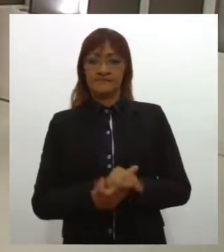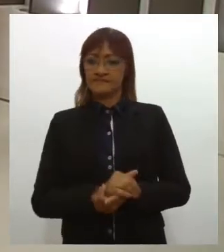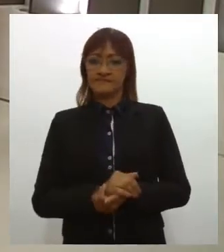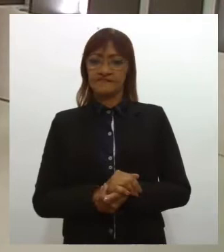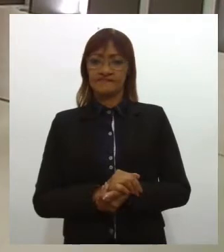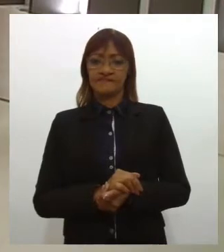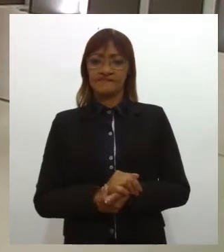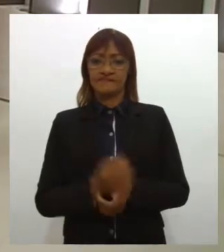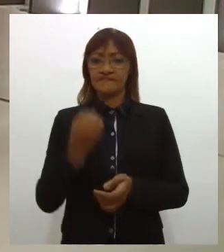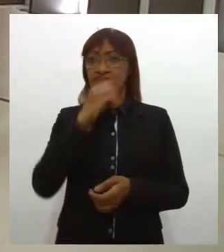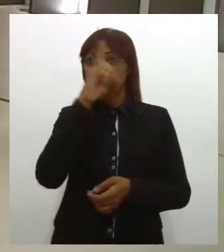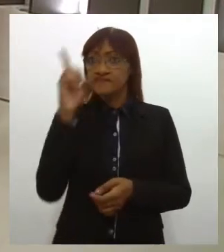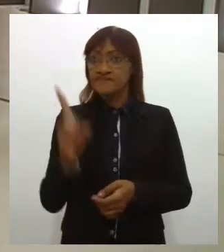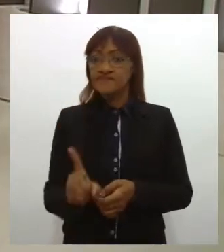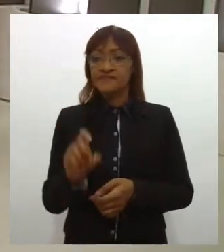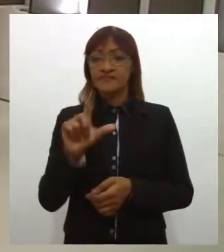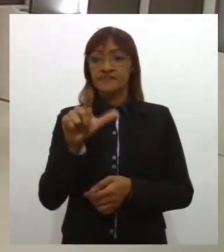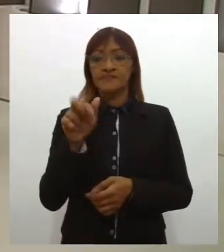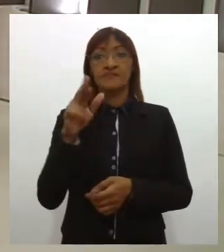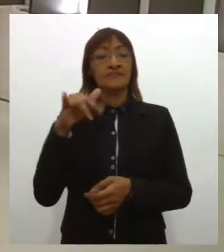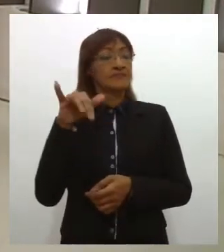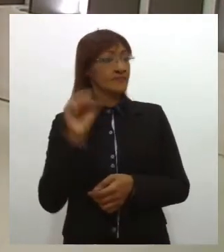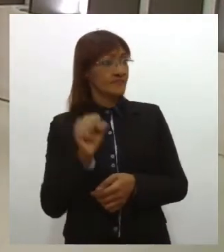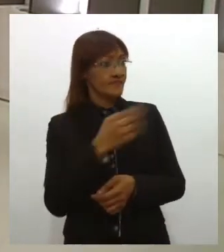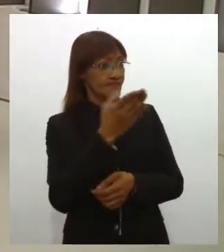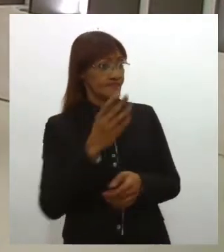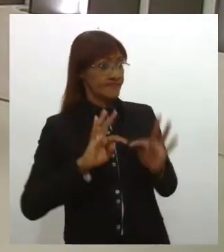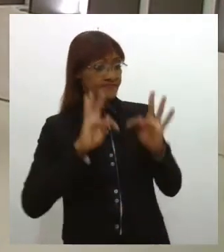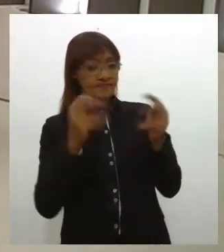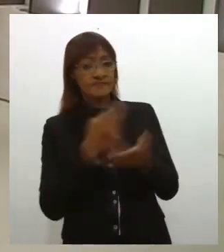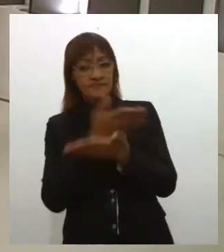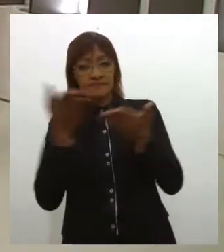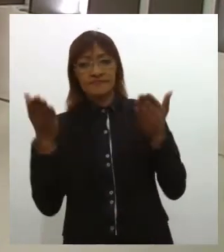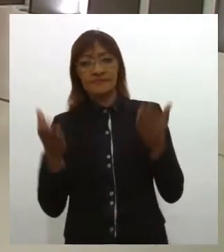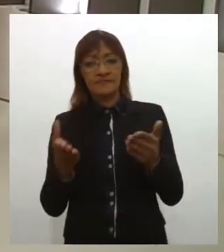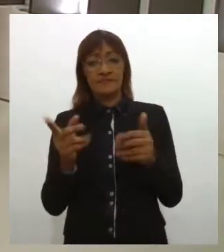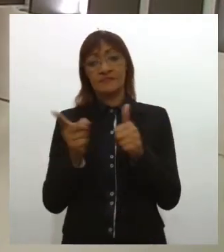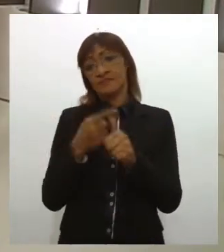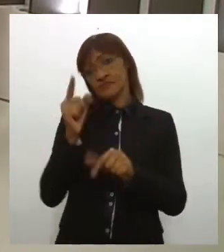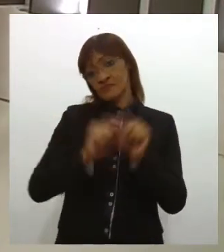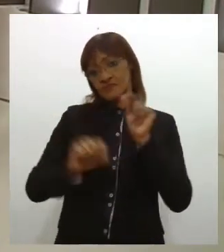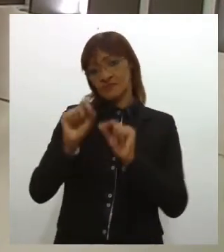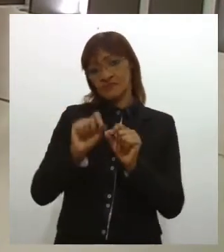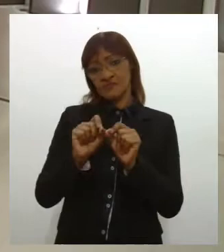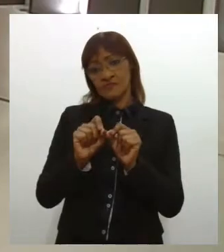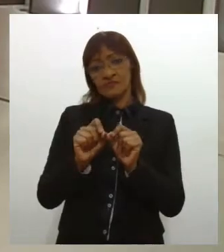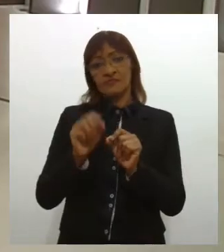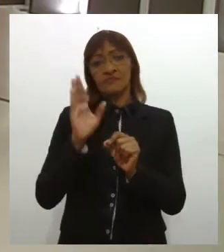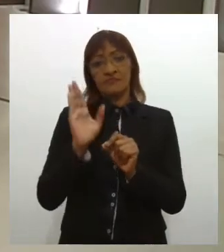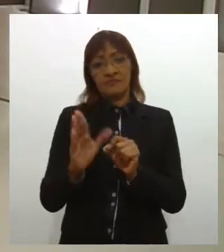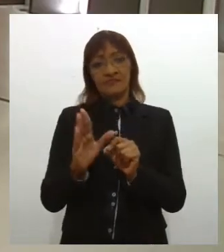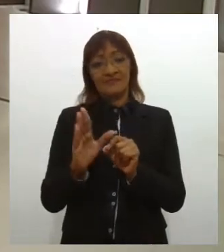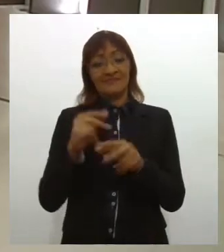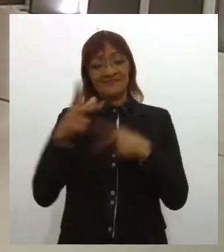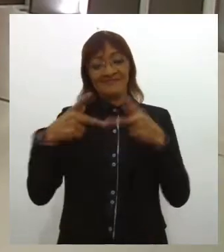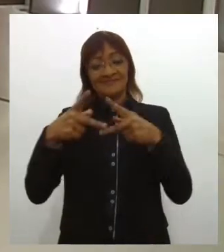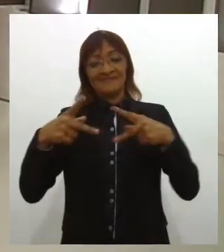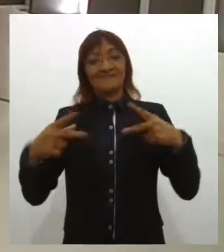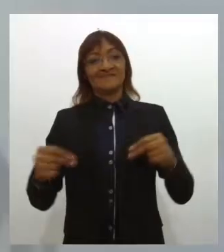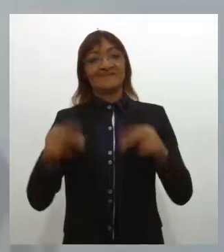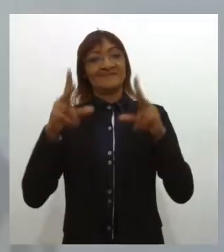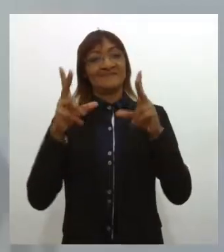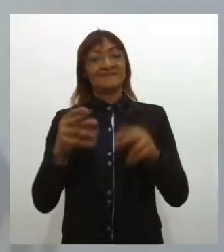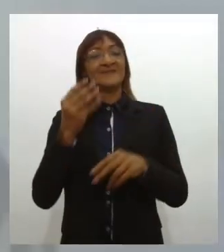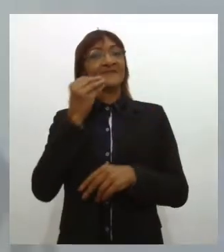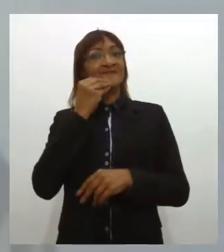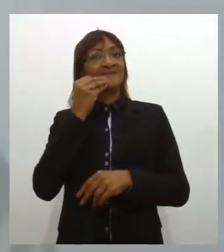Bom dia, Larissa. Bom dia a todos os telespectadores. Primeiro, ele representa um grande presente, né? É uma grata